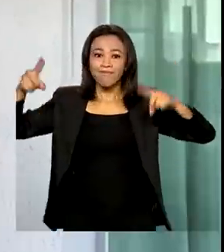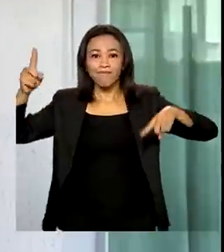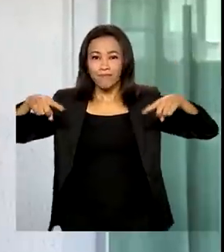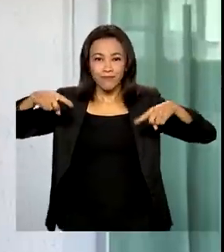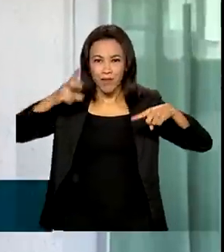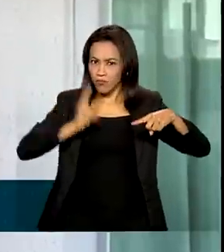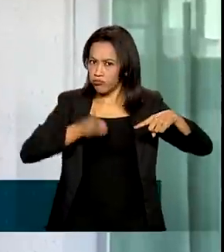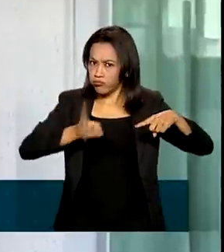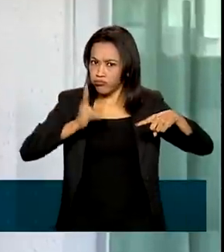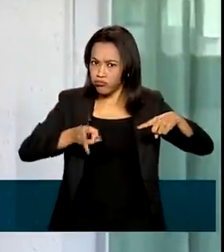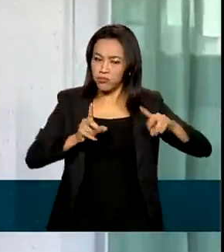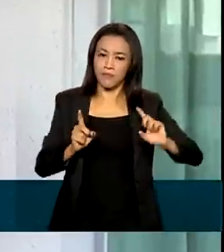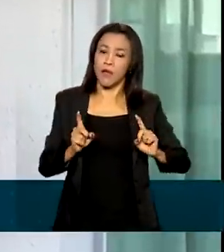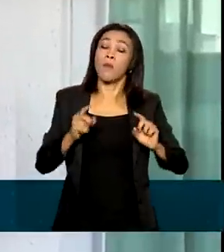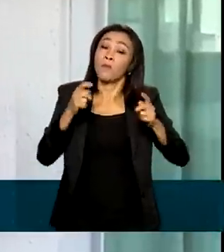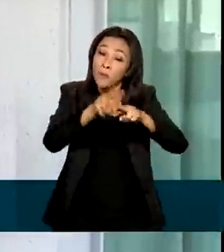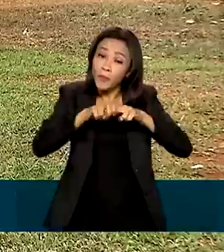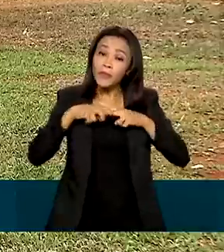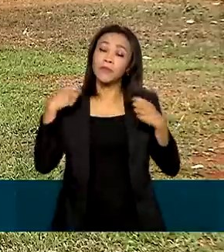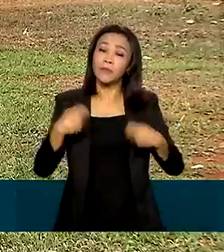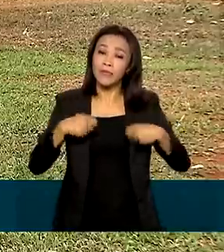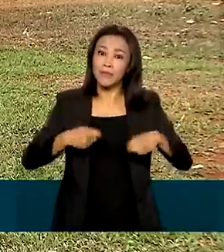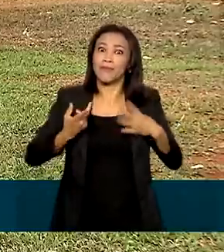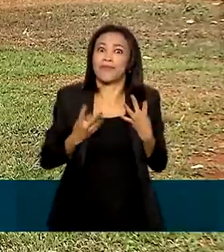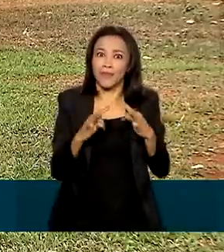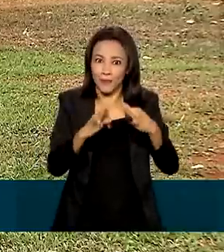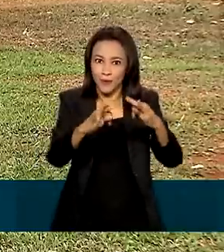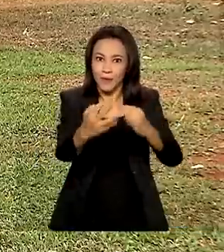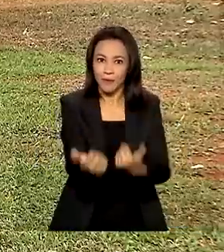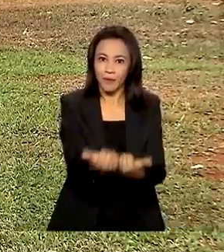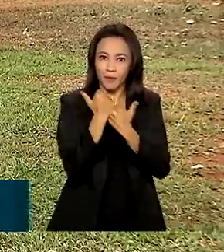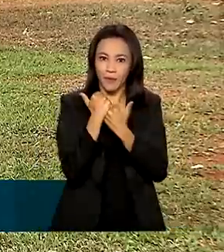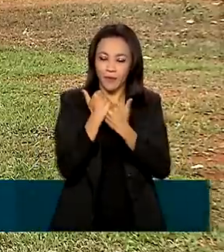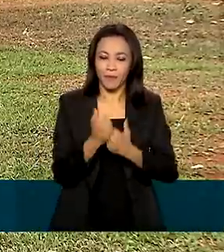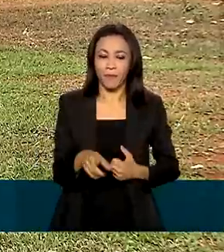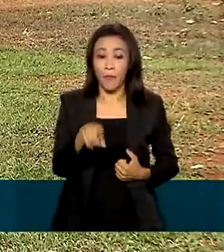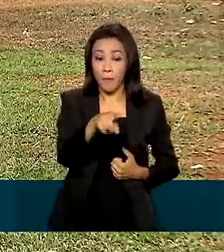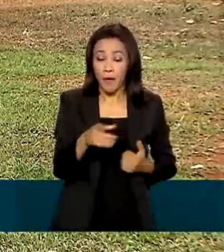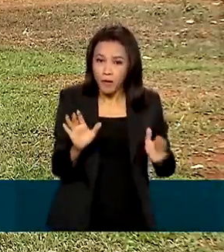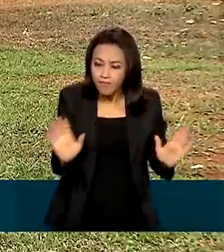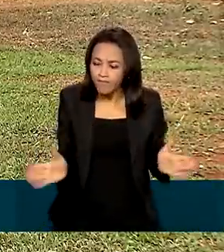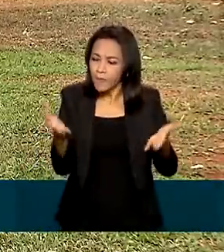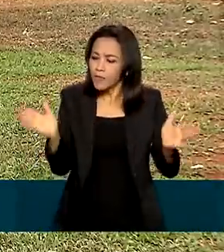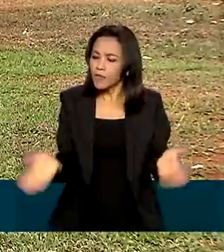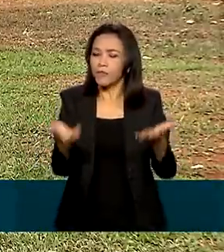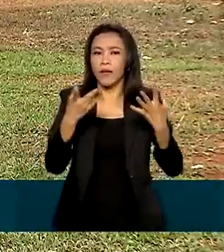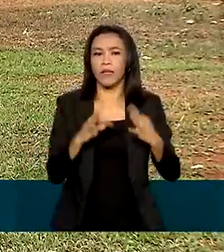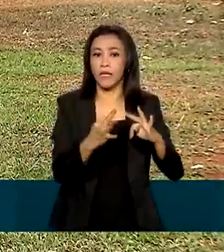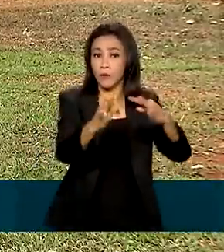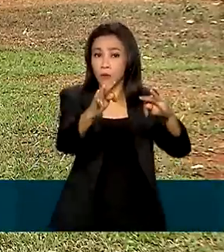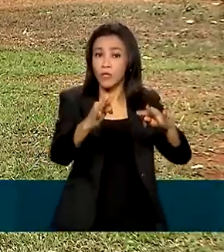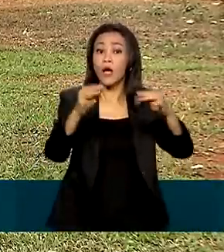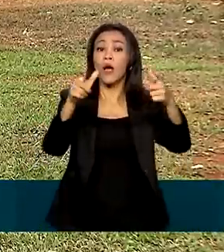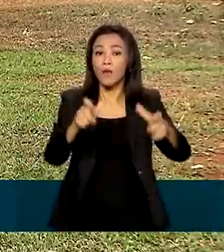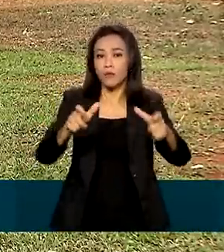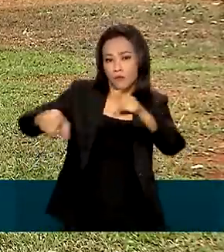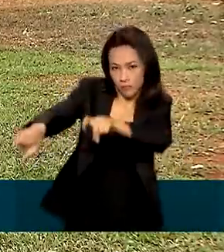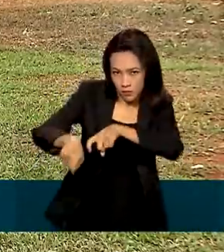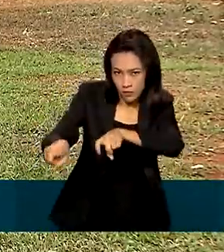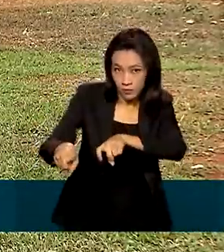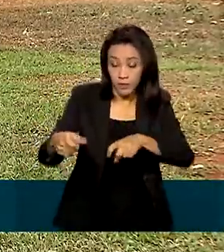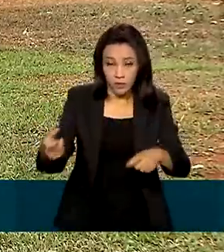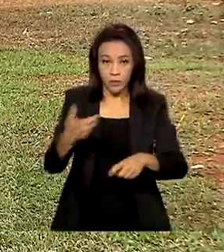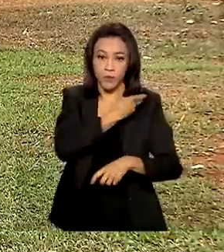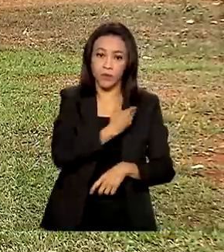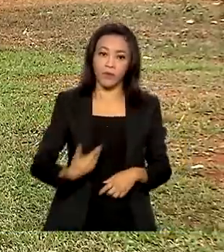nessas condições nós precisamos de muita tecnologia para impulsionar o uso da tecnologia e da Inovação no campo o Governo Federal